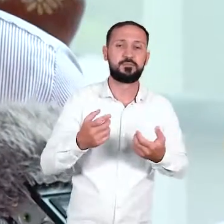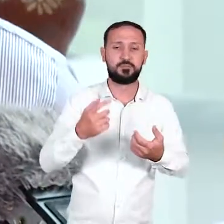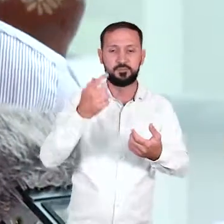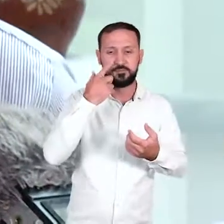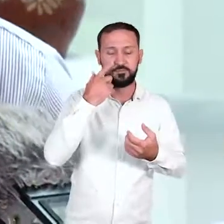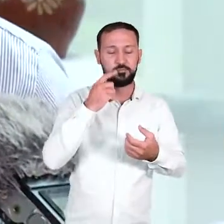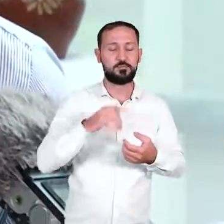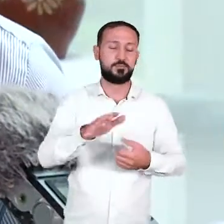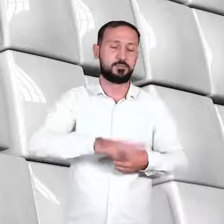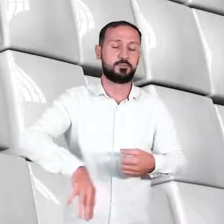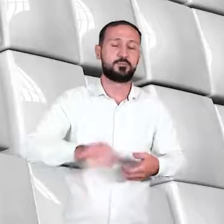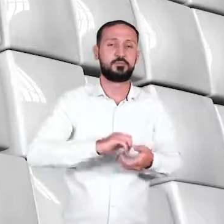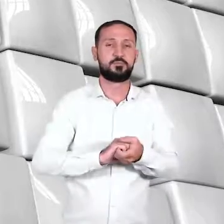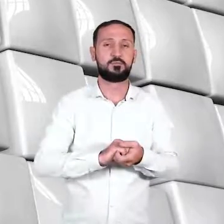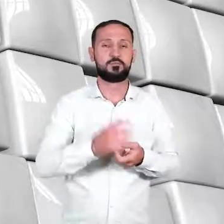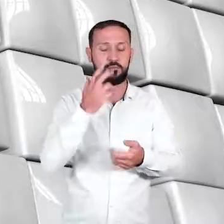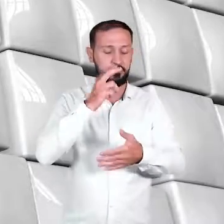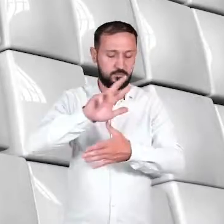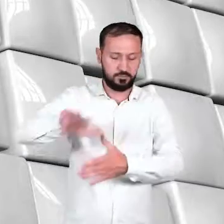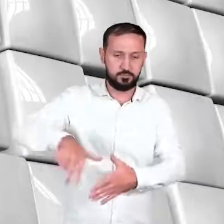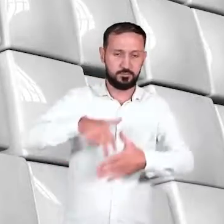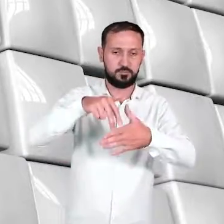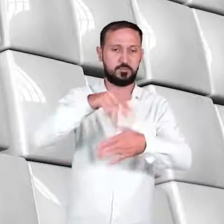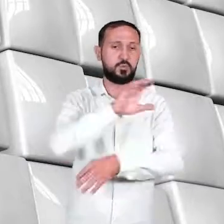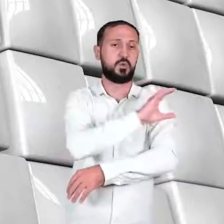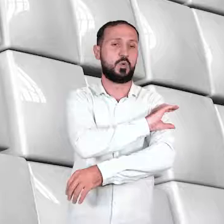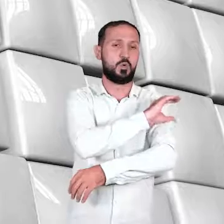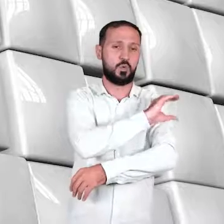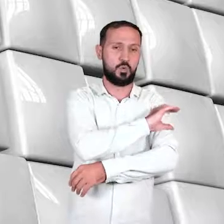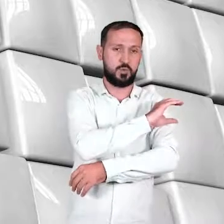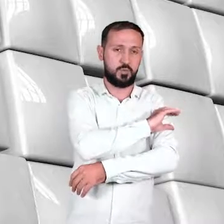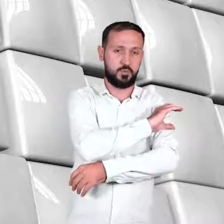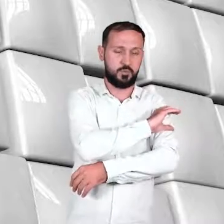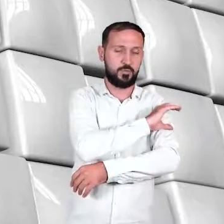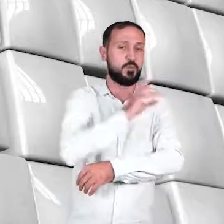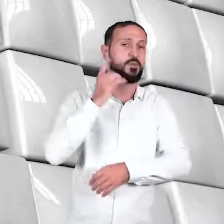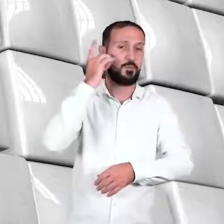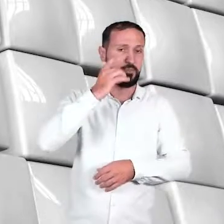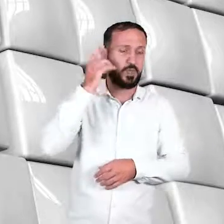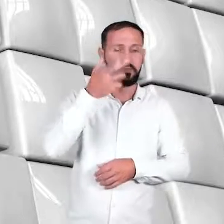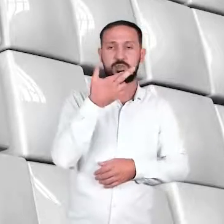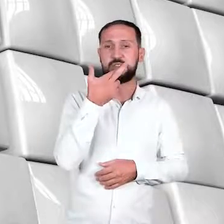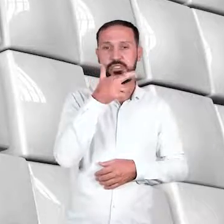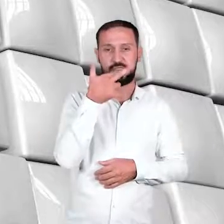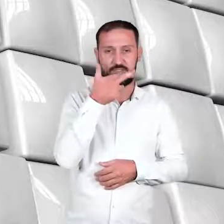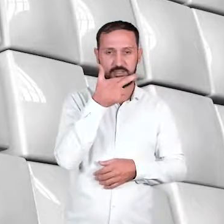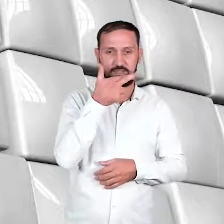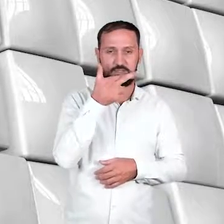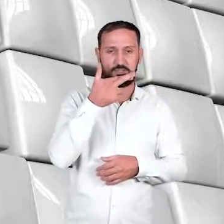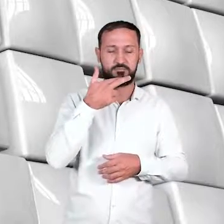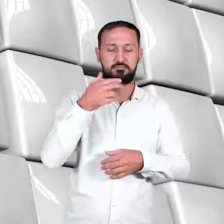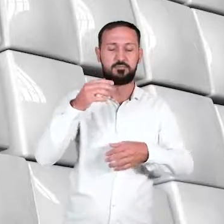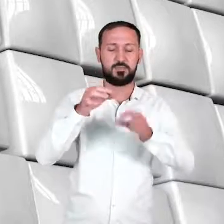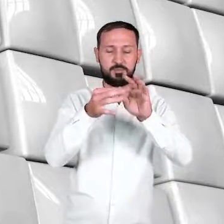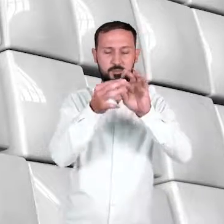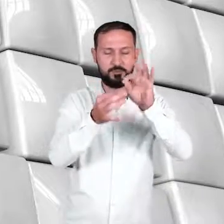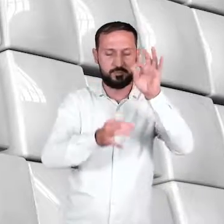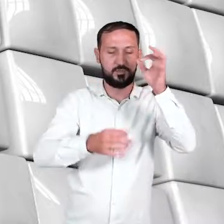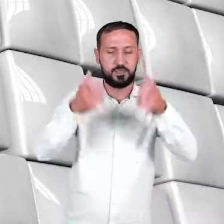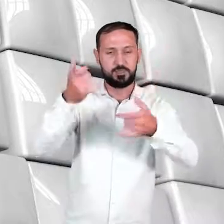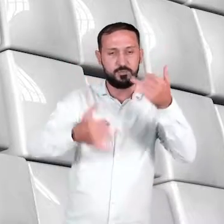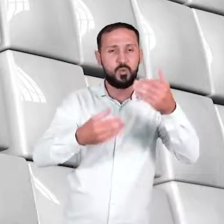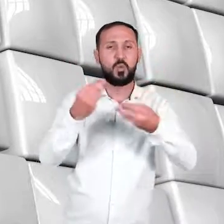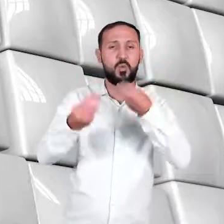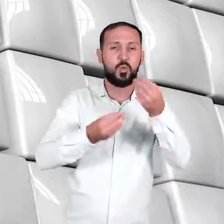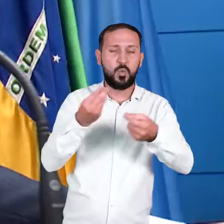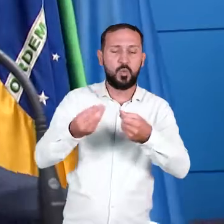fundiária para aquela unidade. Já na tribuna, o coordenador da frente, o deputado Renato Câmara, repercutiu as